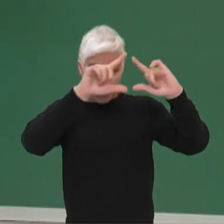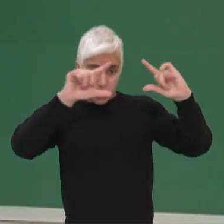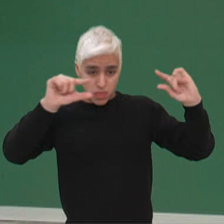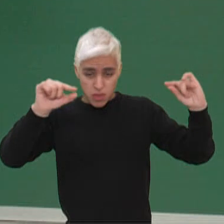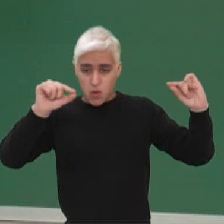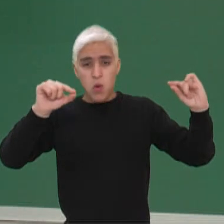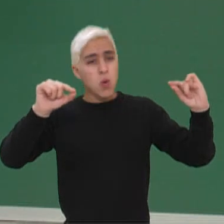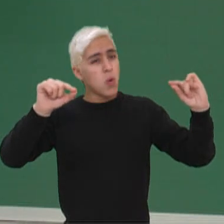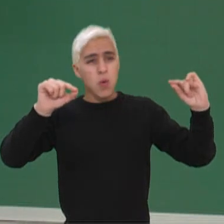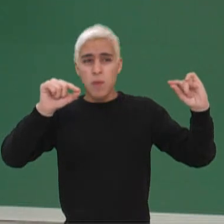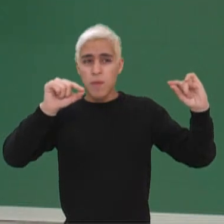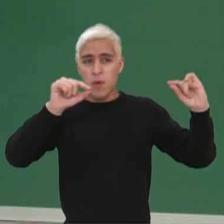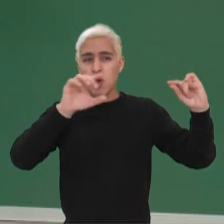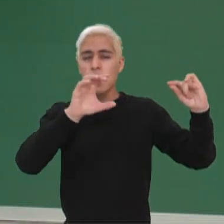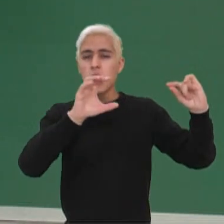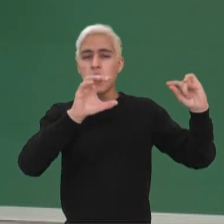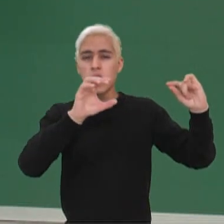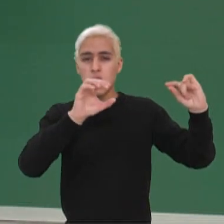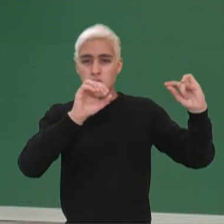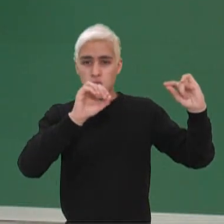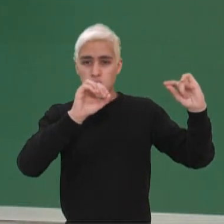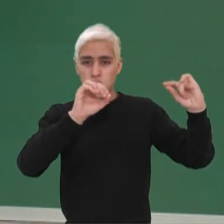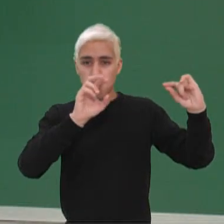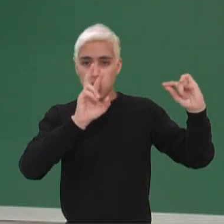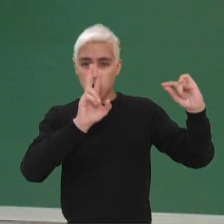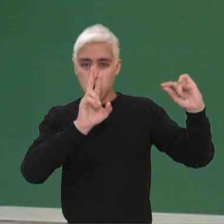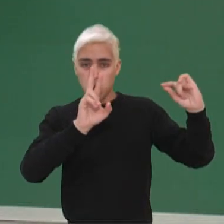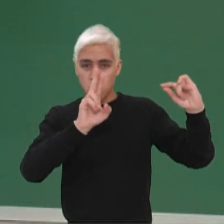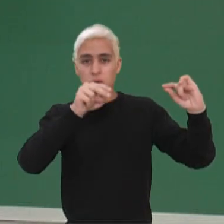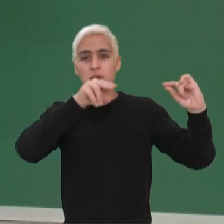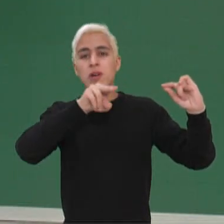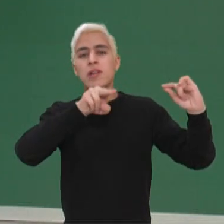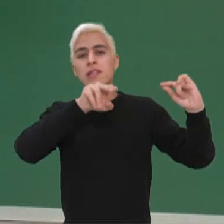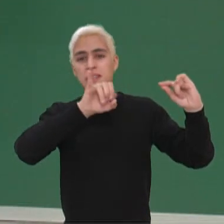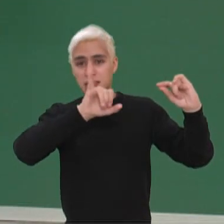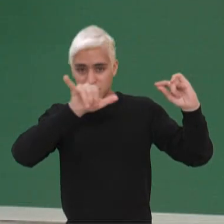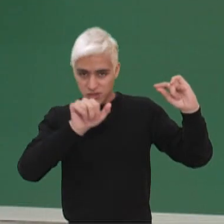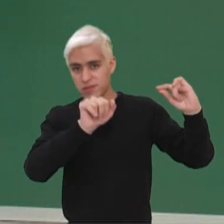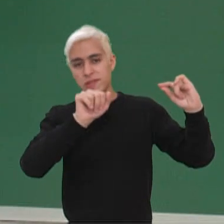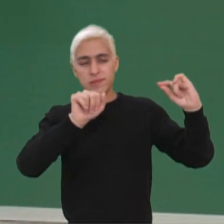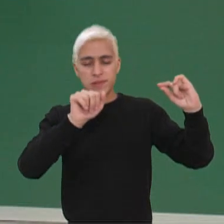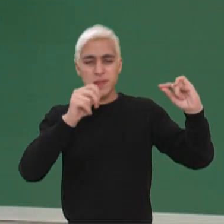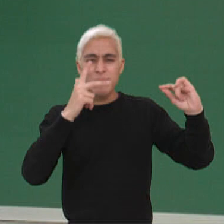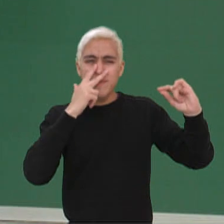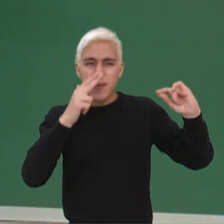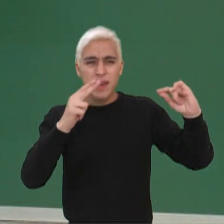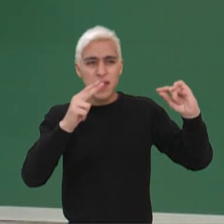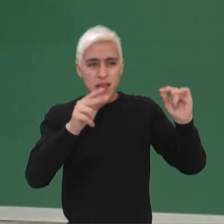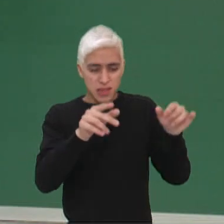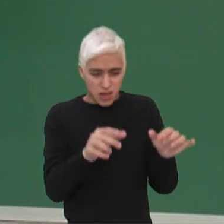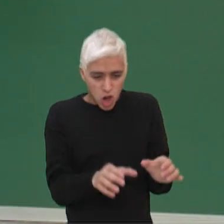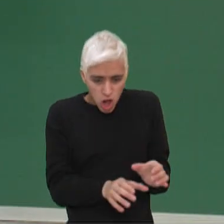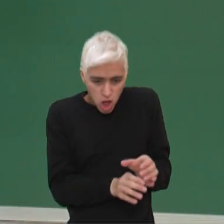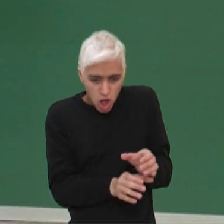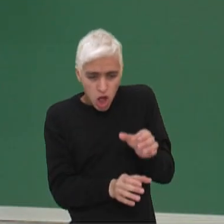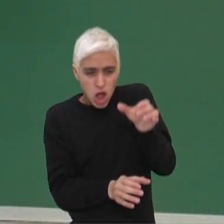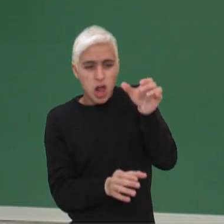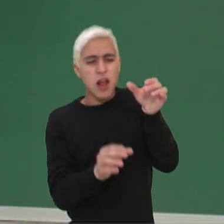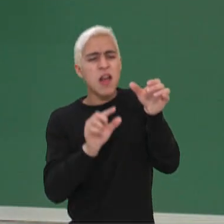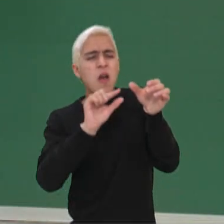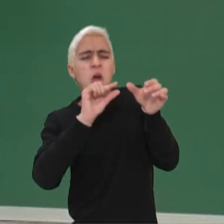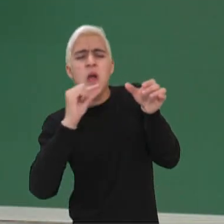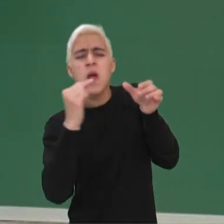aqui em cima nós chamamos de cornija, ok? Esse detalhe em cima da coluna nós chamamos